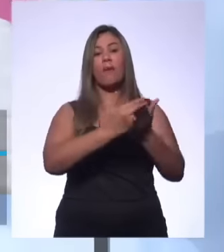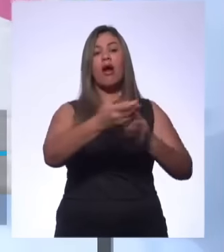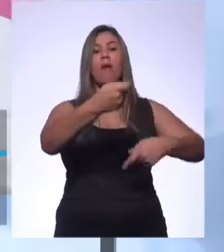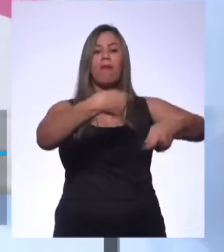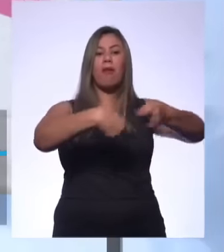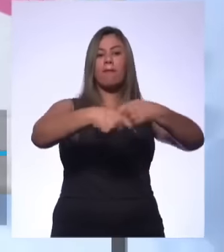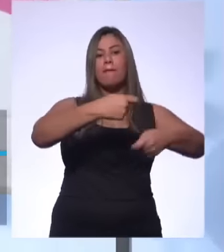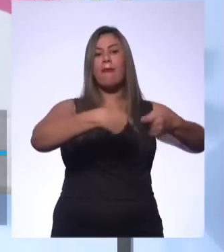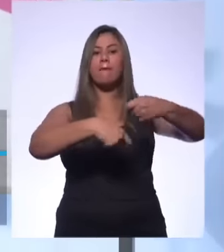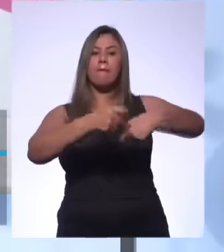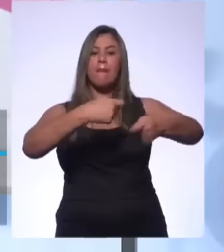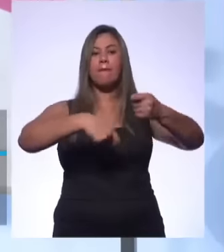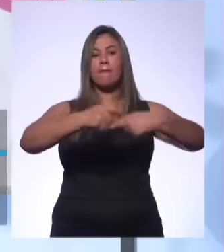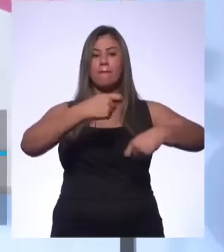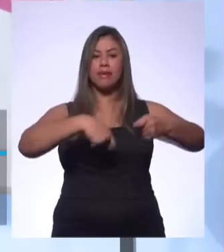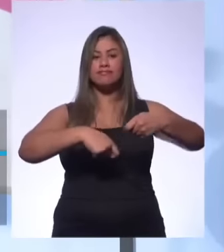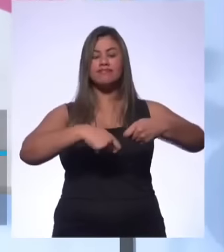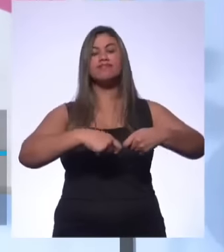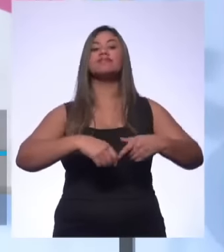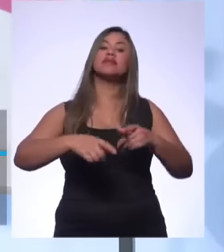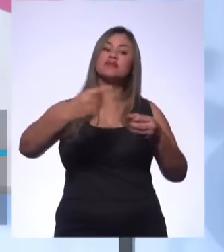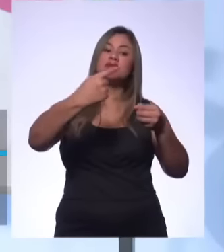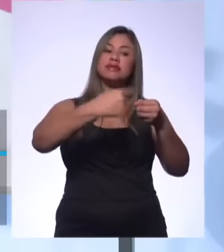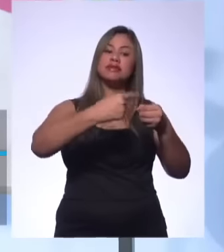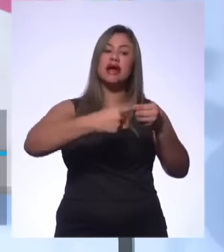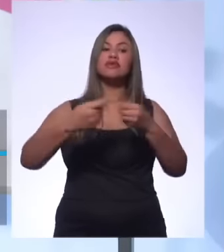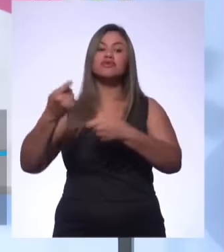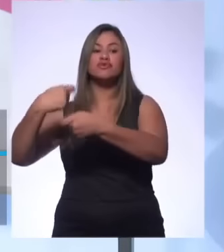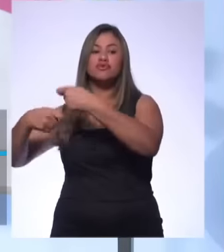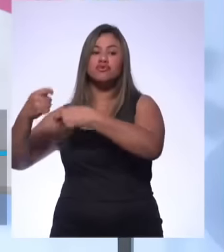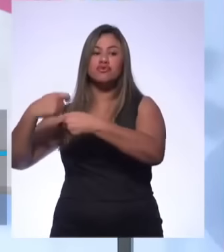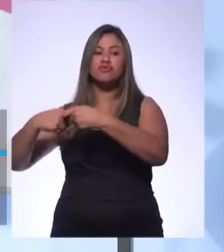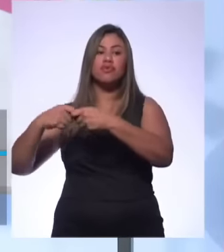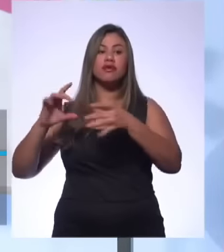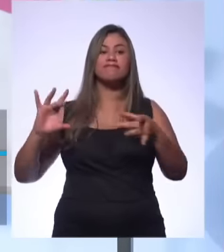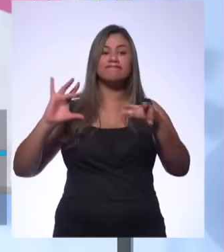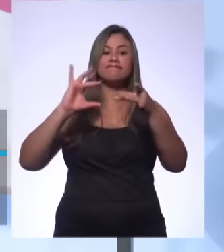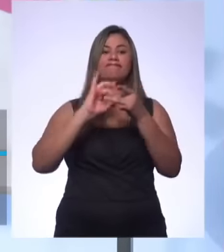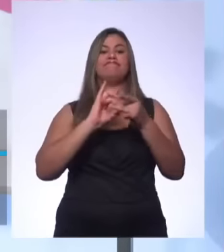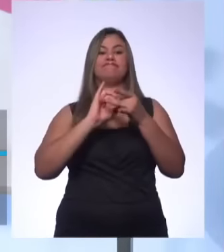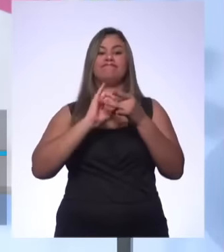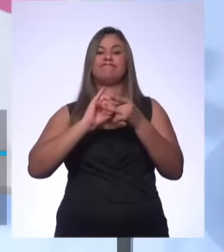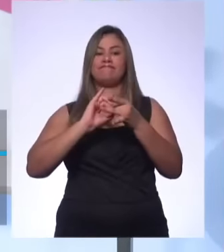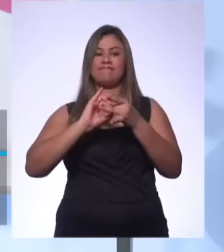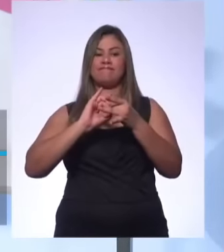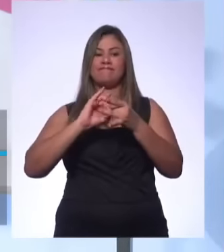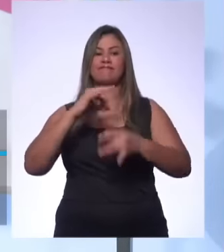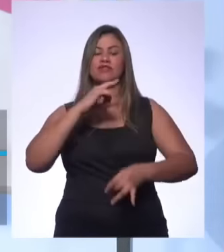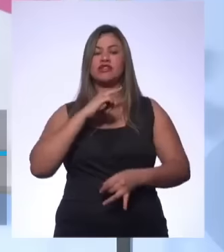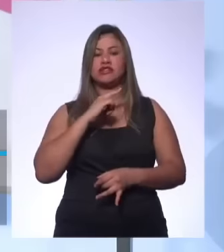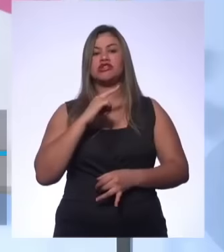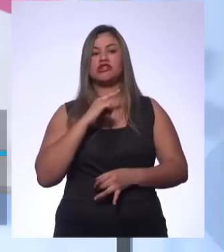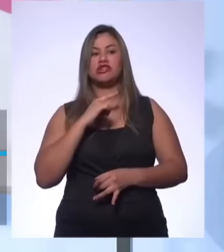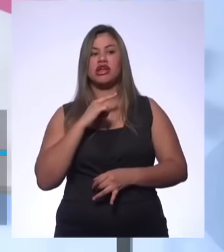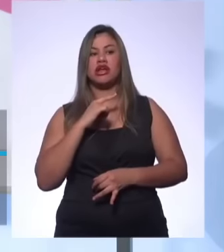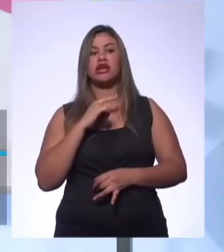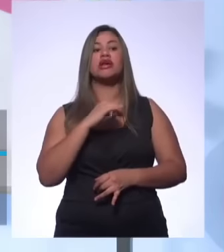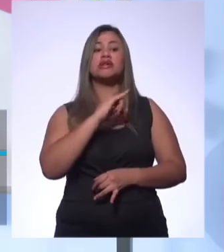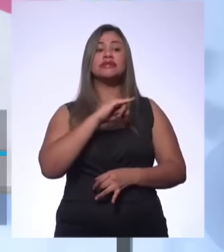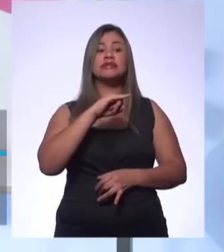comercializar. Certo? Então, cidade e comércio, elas são ali, ó, andam juntas, né? Elas têm essa relação. Se não tiver